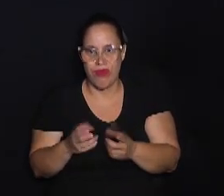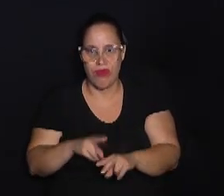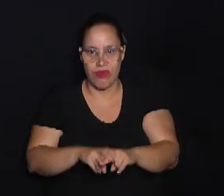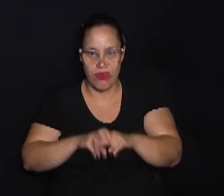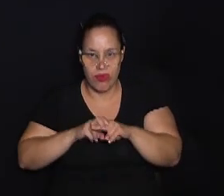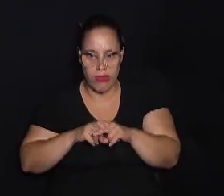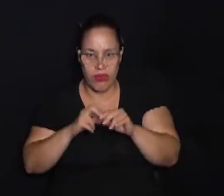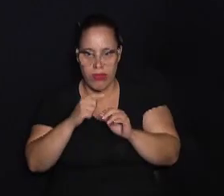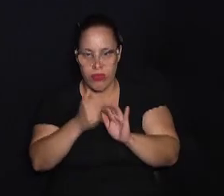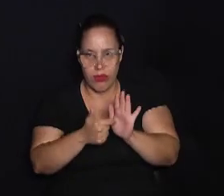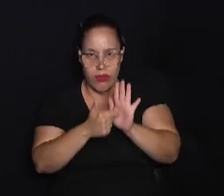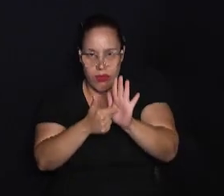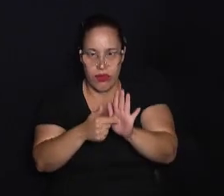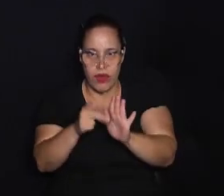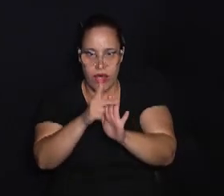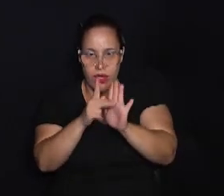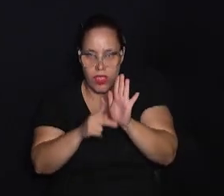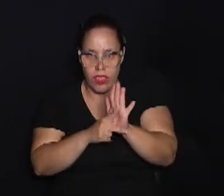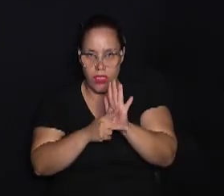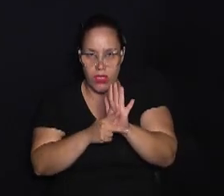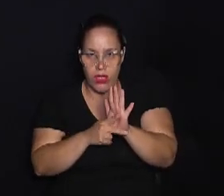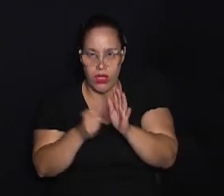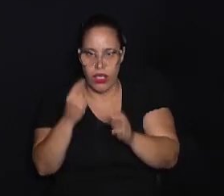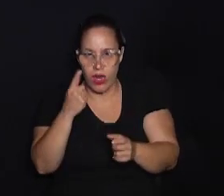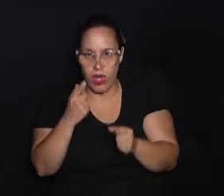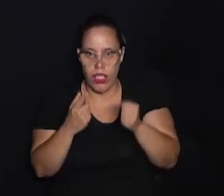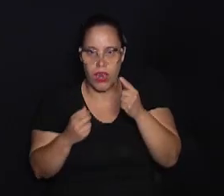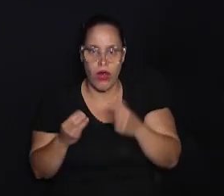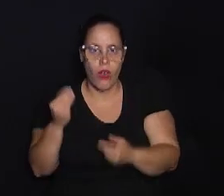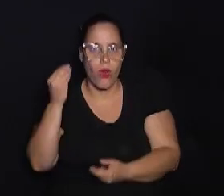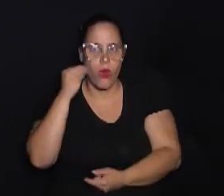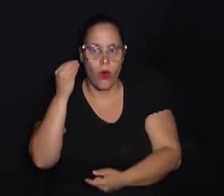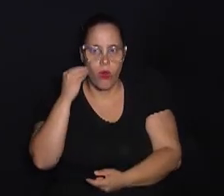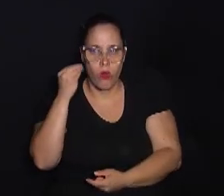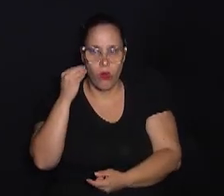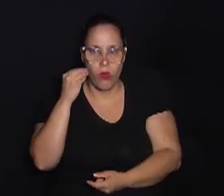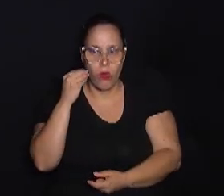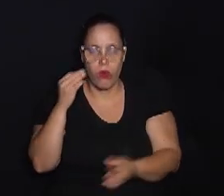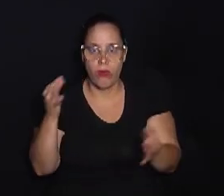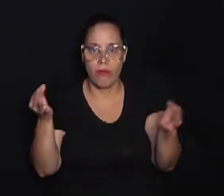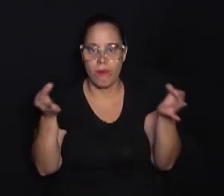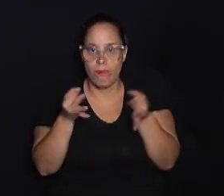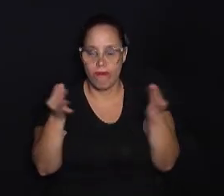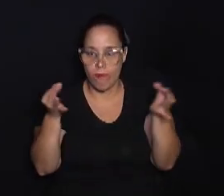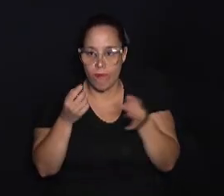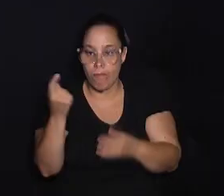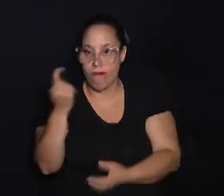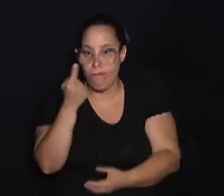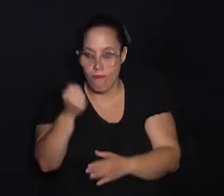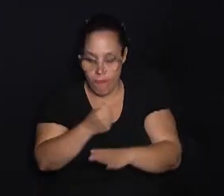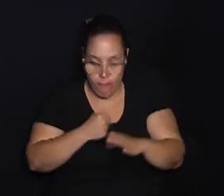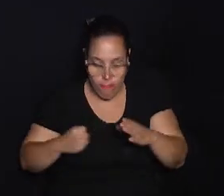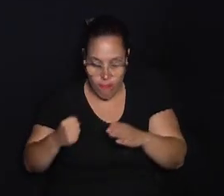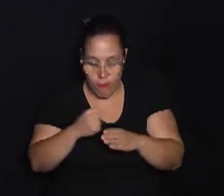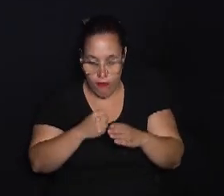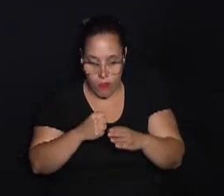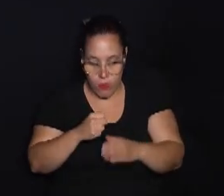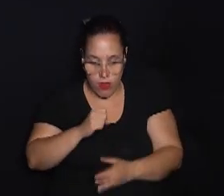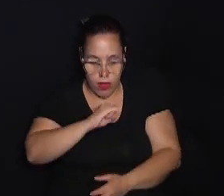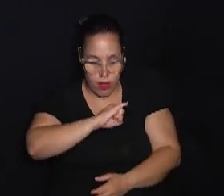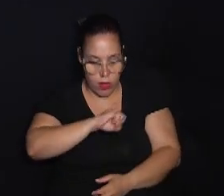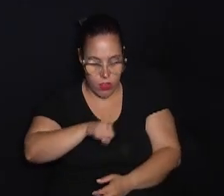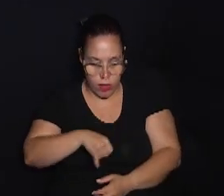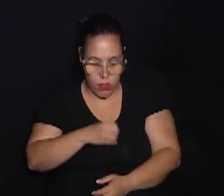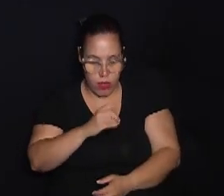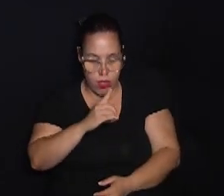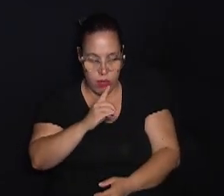gente apresentou esse projeto. Nós temos aqui algumas experiências fantásticas. Cito uma que é a Cozinha Solidária lá do Jardim São Marcos,